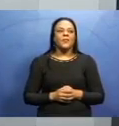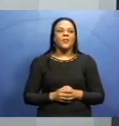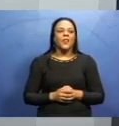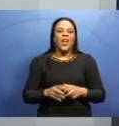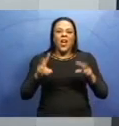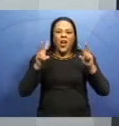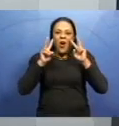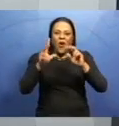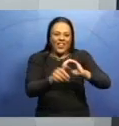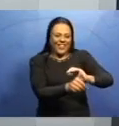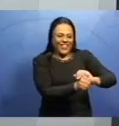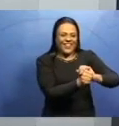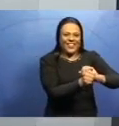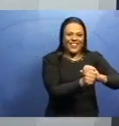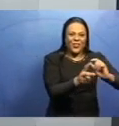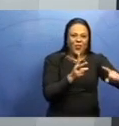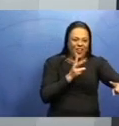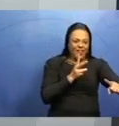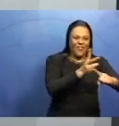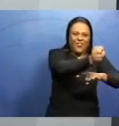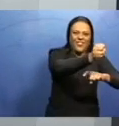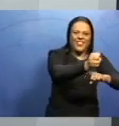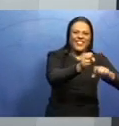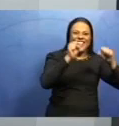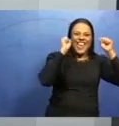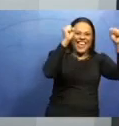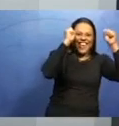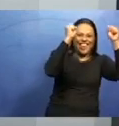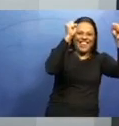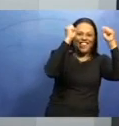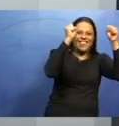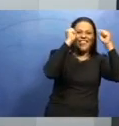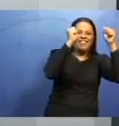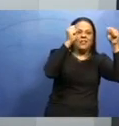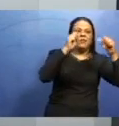Olha a vitória da tartaruga, a alegria.